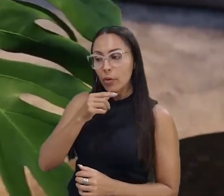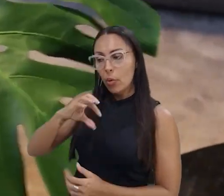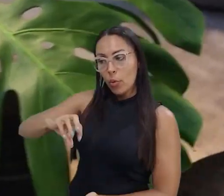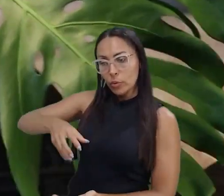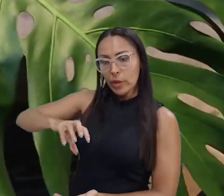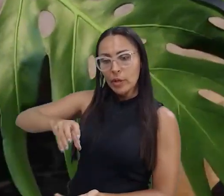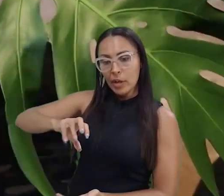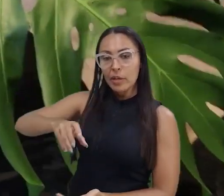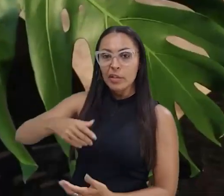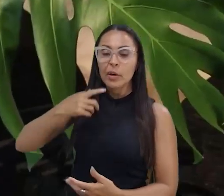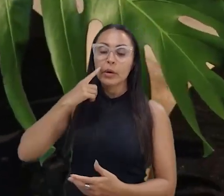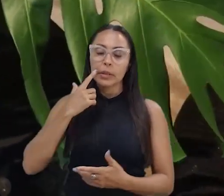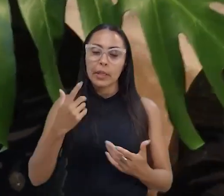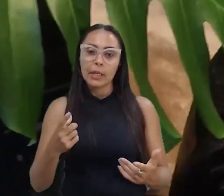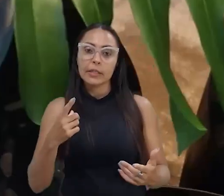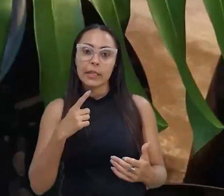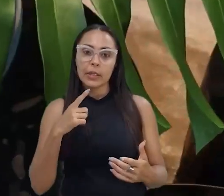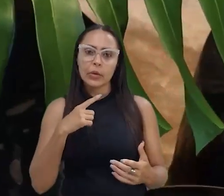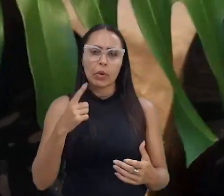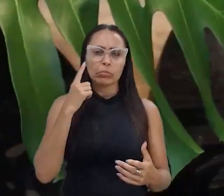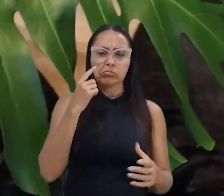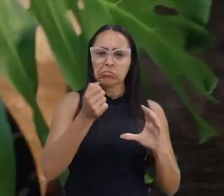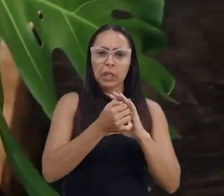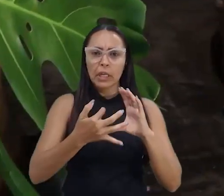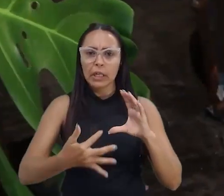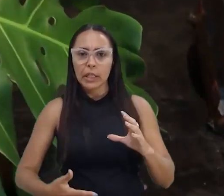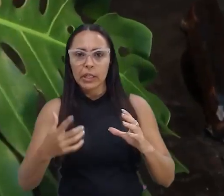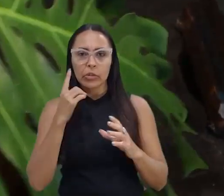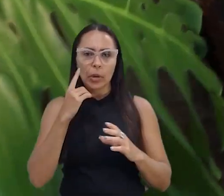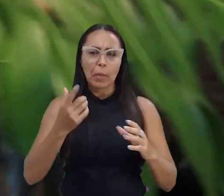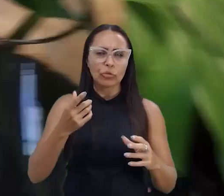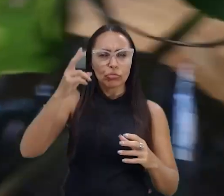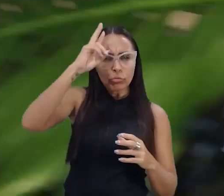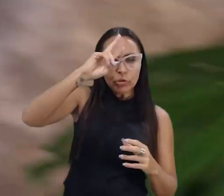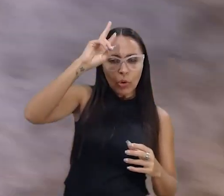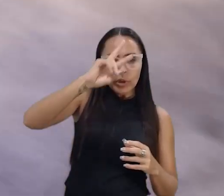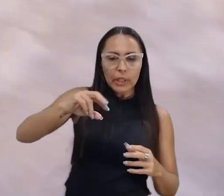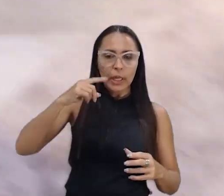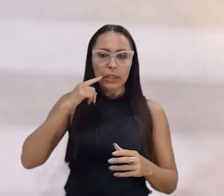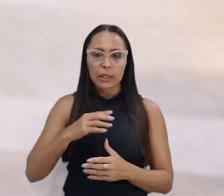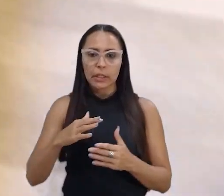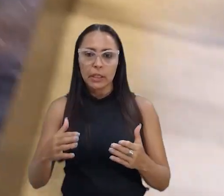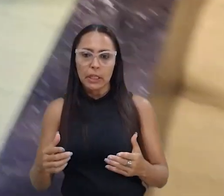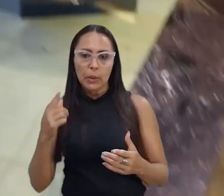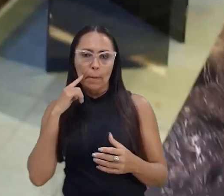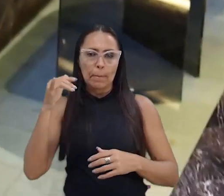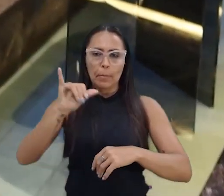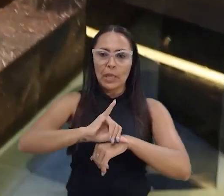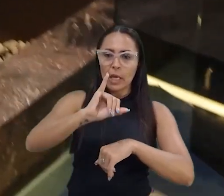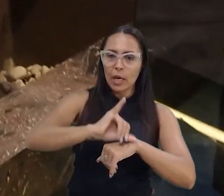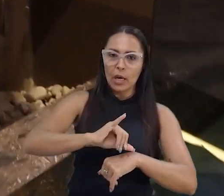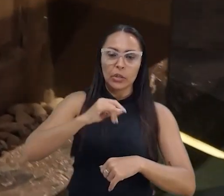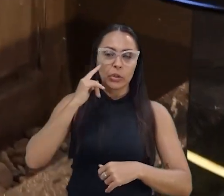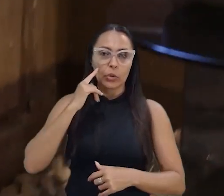bem imponentes e tem um aspecto realmente mais monumental, com esse tom seja cobre, seja